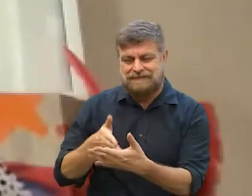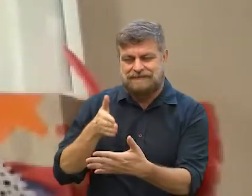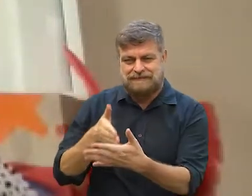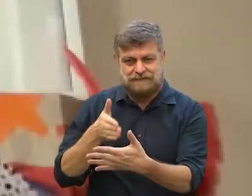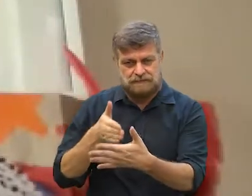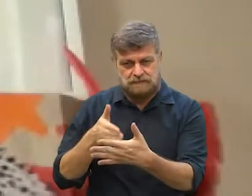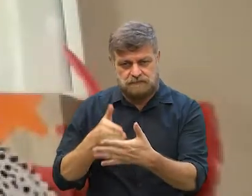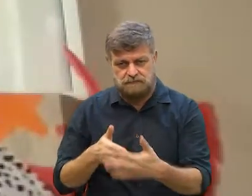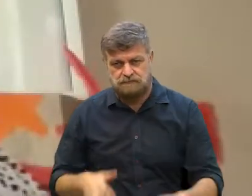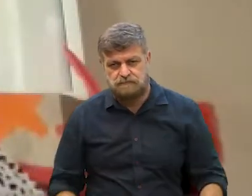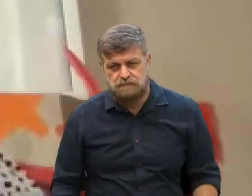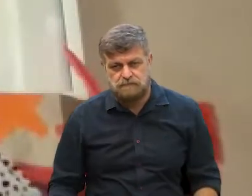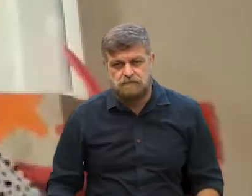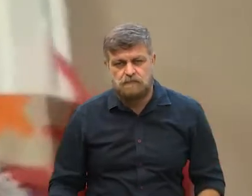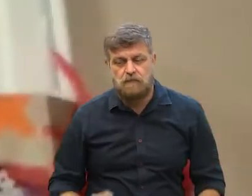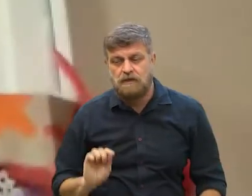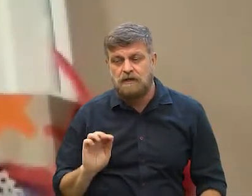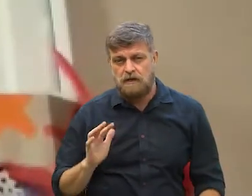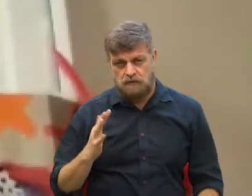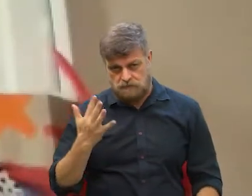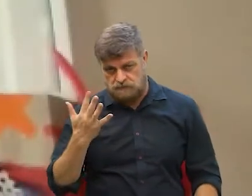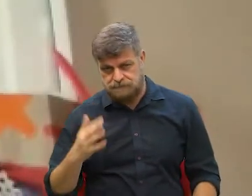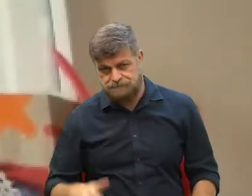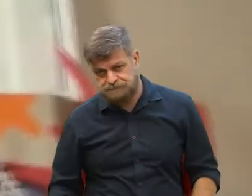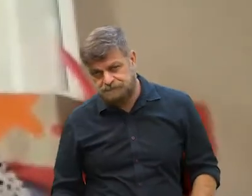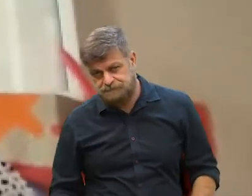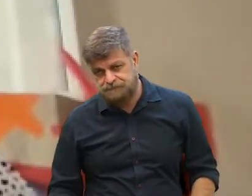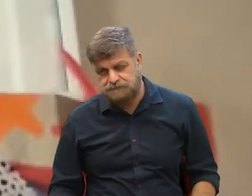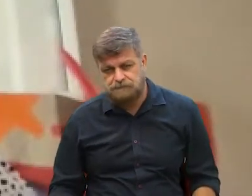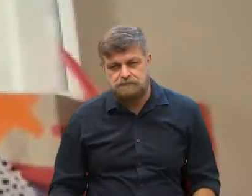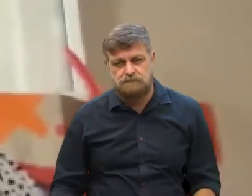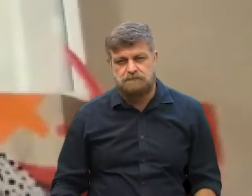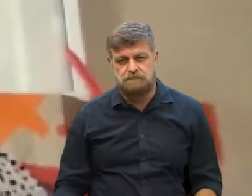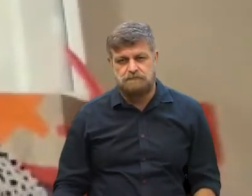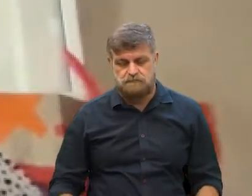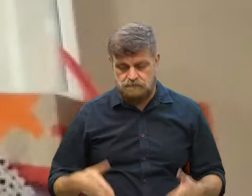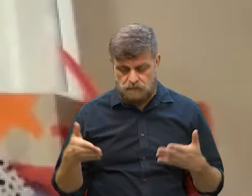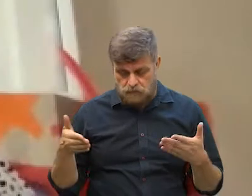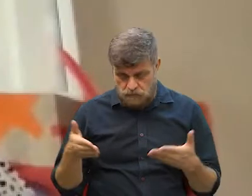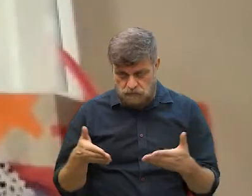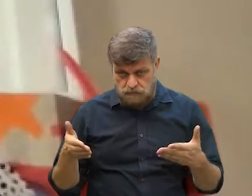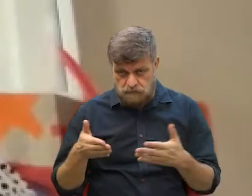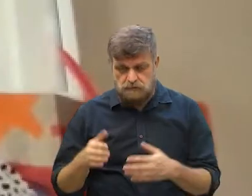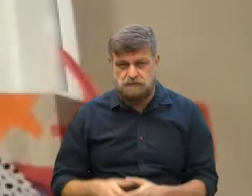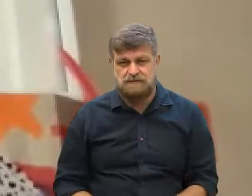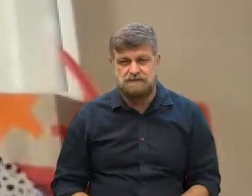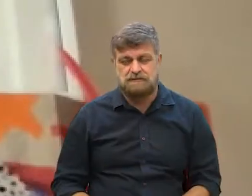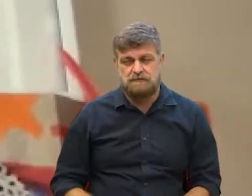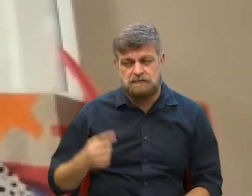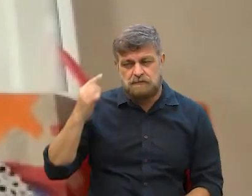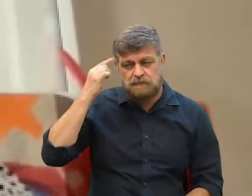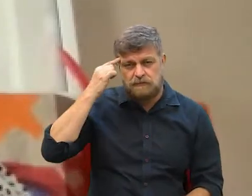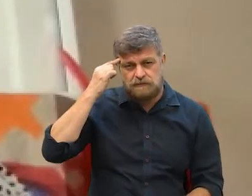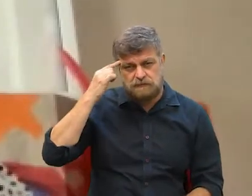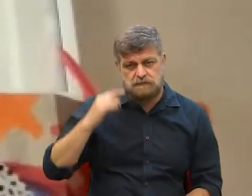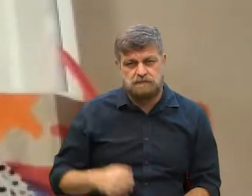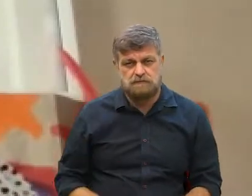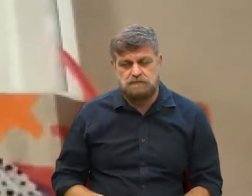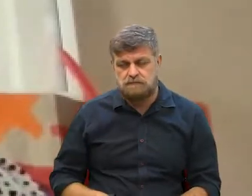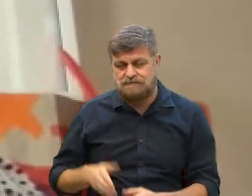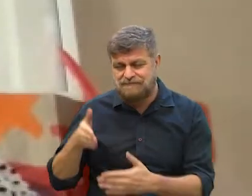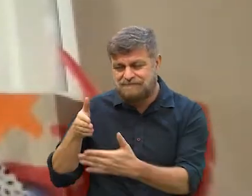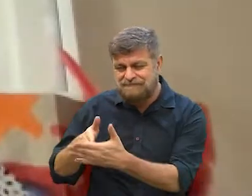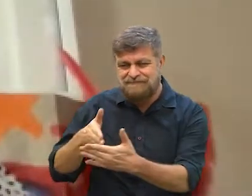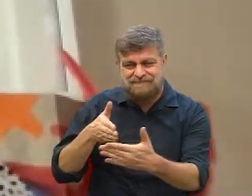gente tem pela frente então é hoje considera-se uso